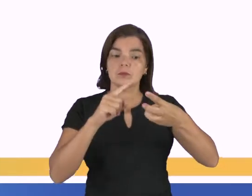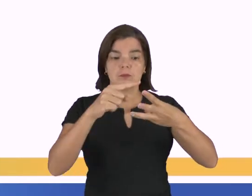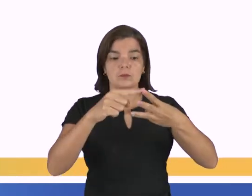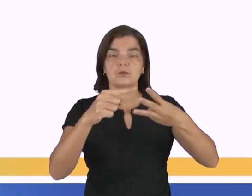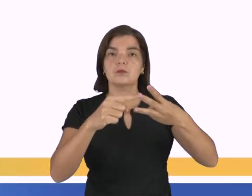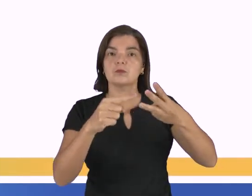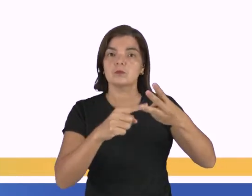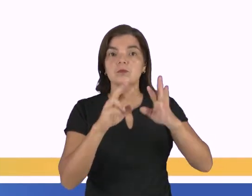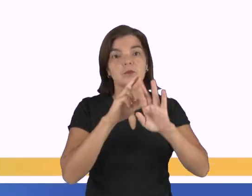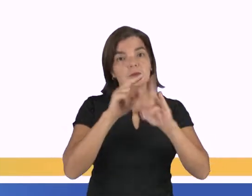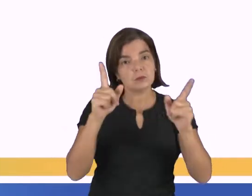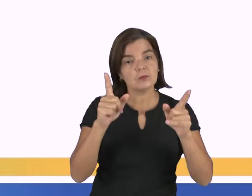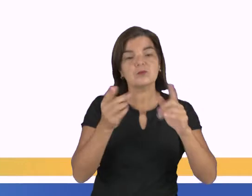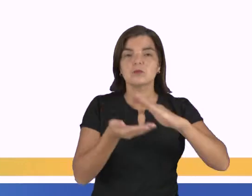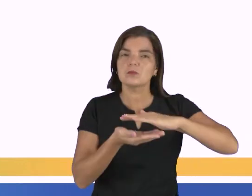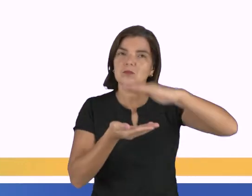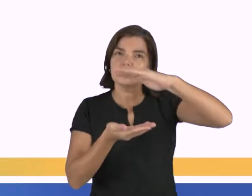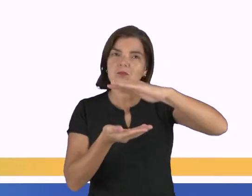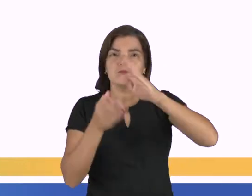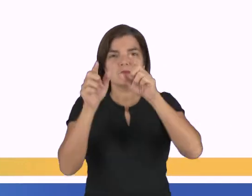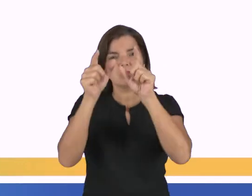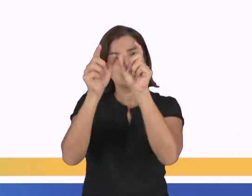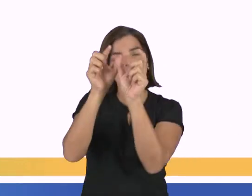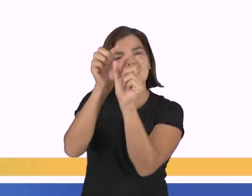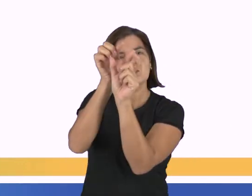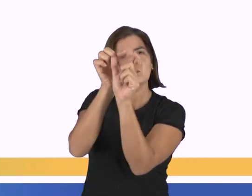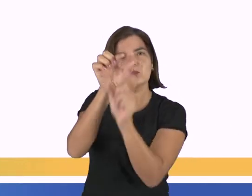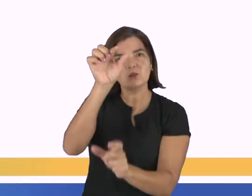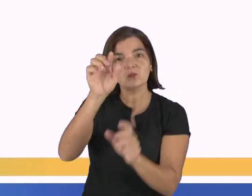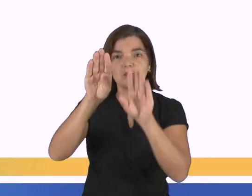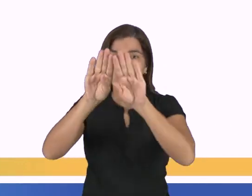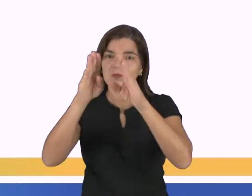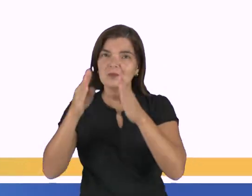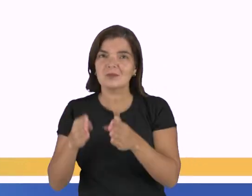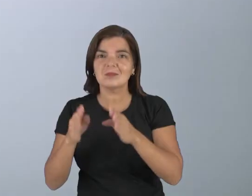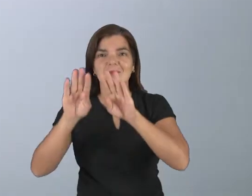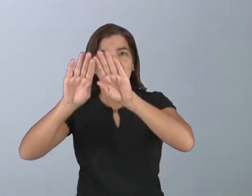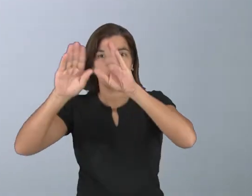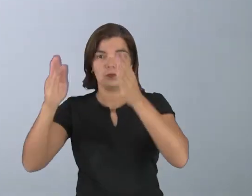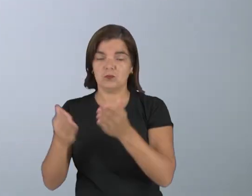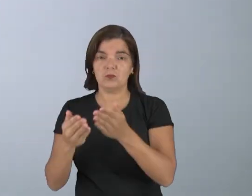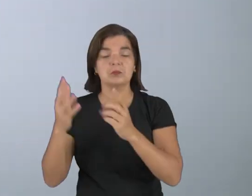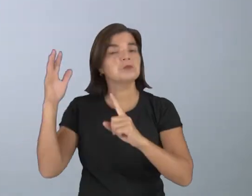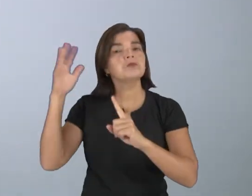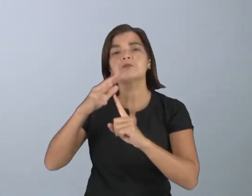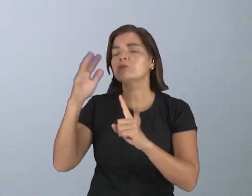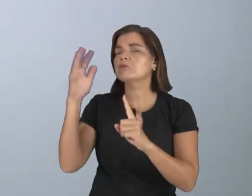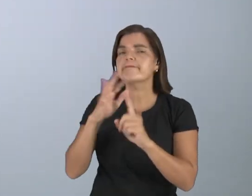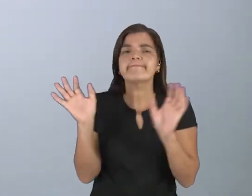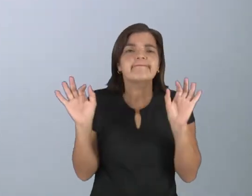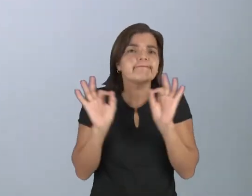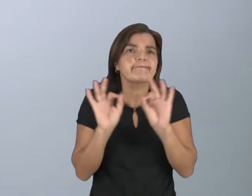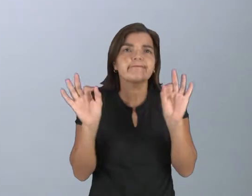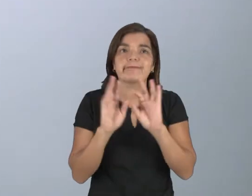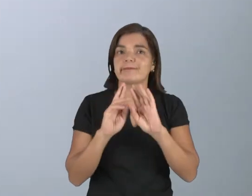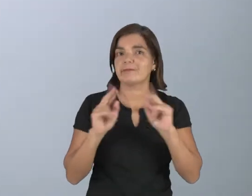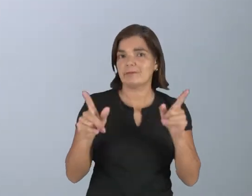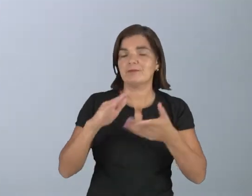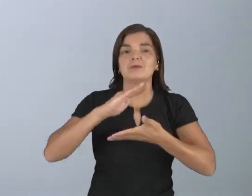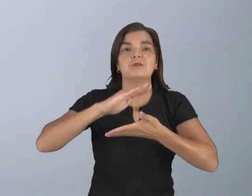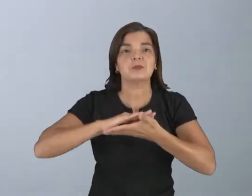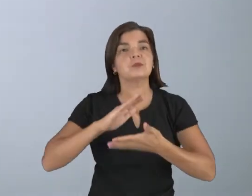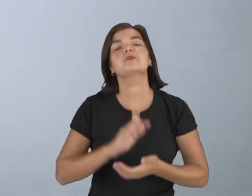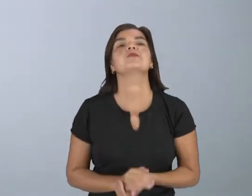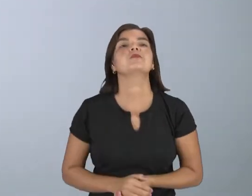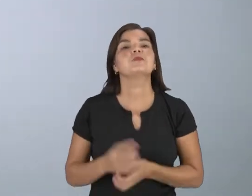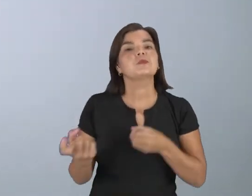3 têm diferentes formatos, e o formato, neste caso, ele não influenciará nessa diferença de pressão.